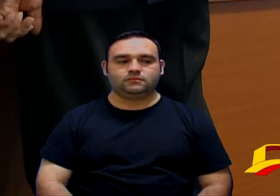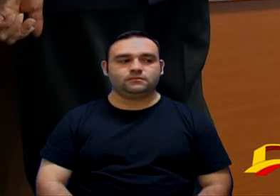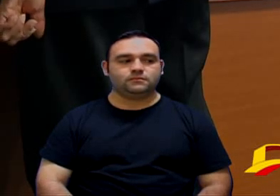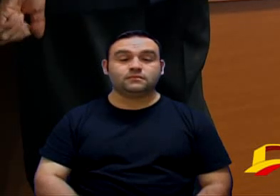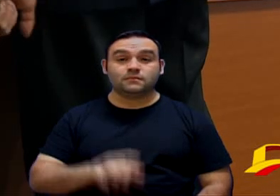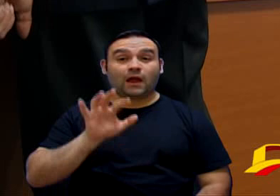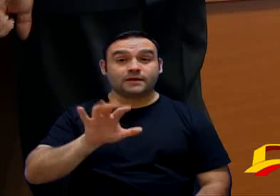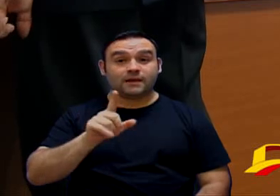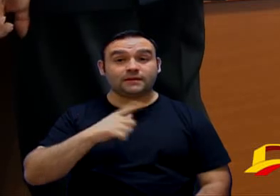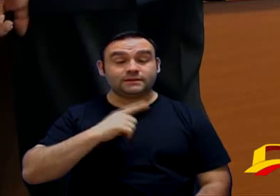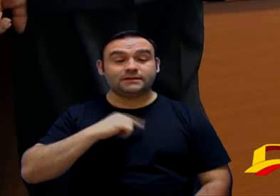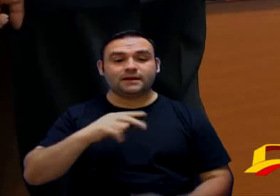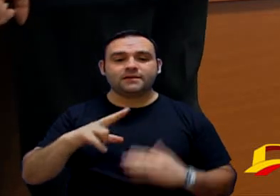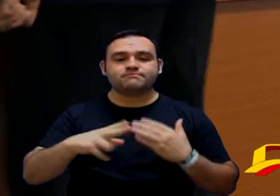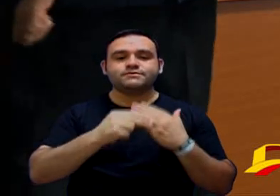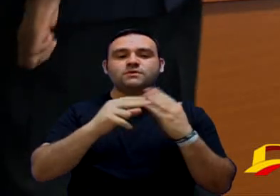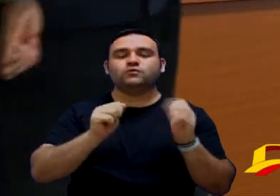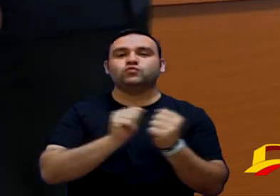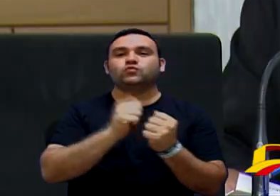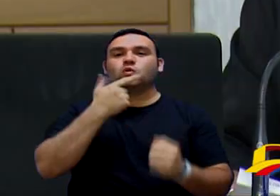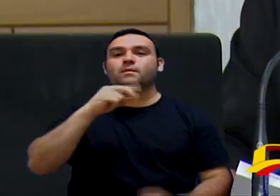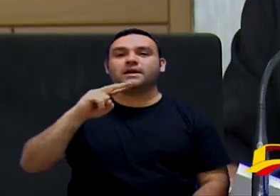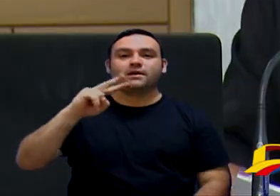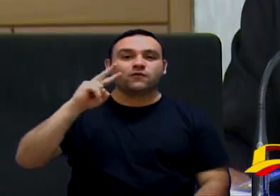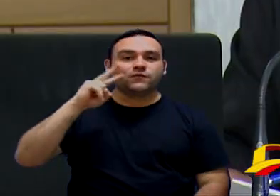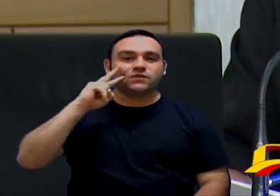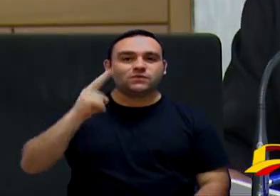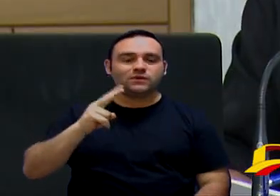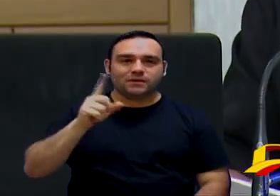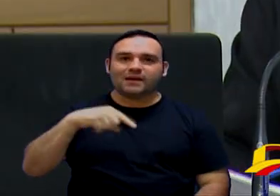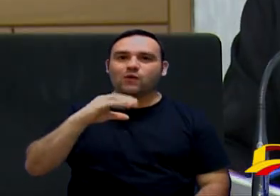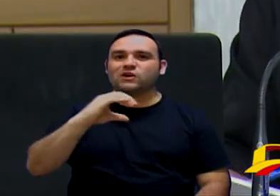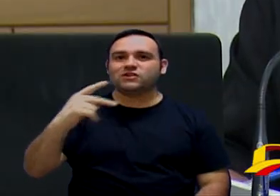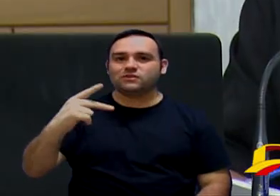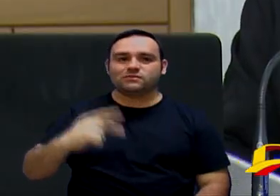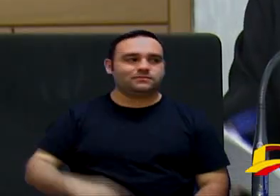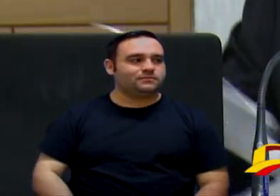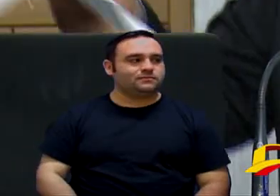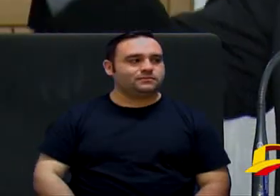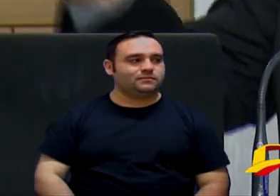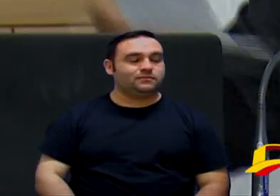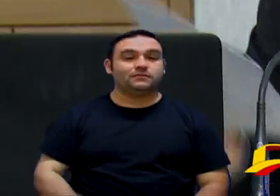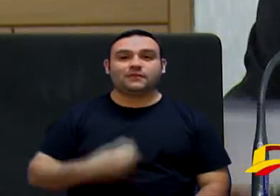é esse que tá pensado do Vitão é do Cristiano